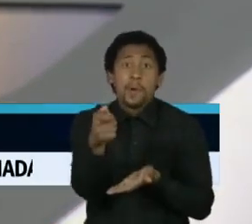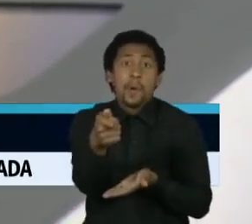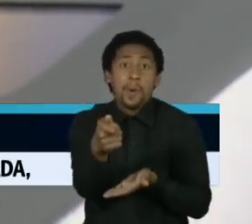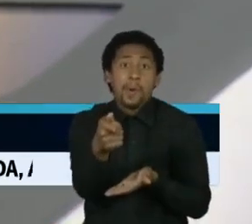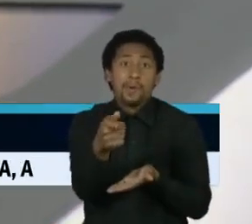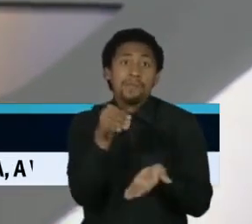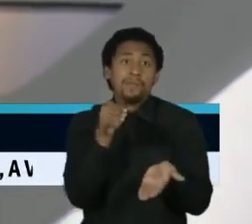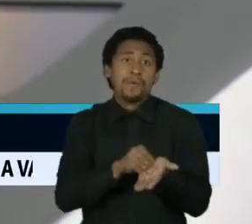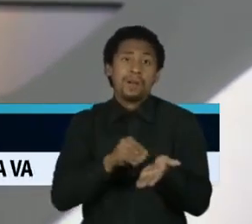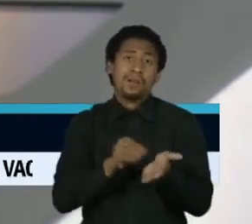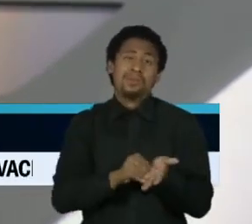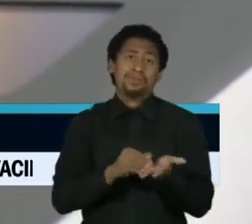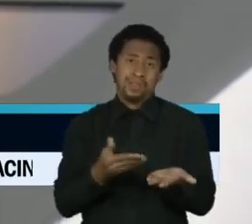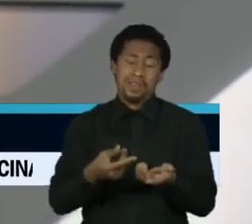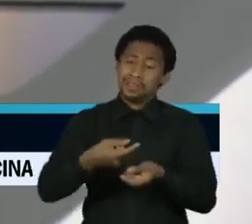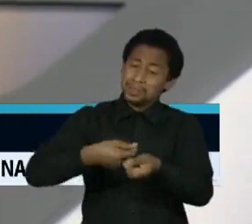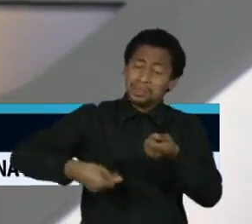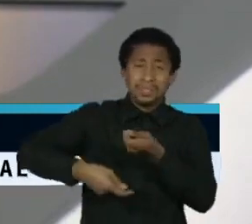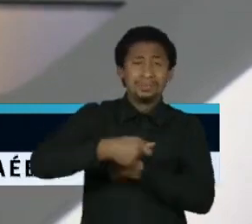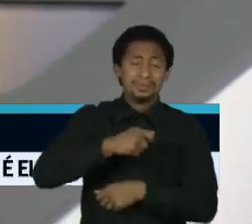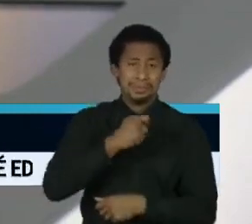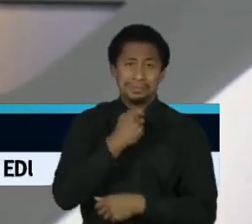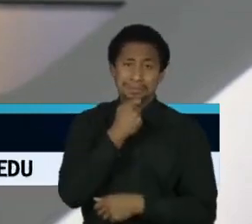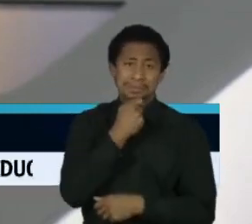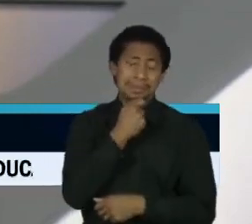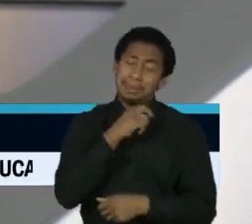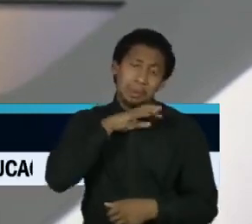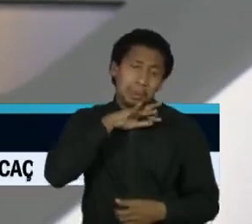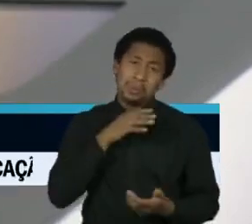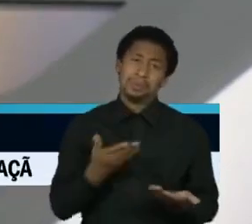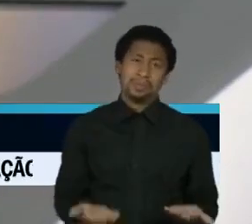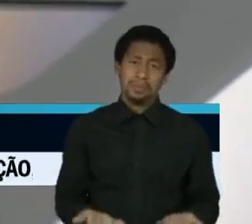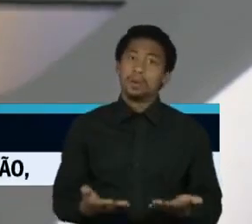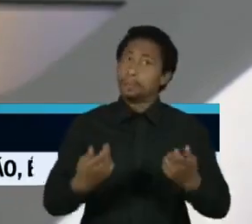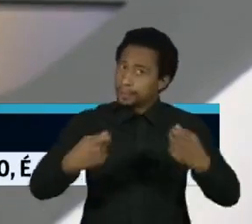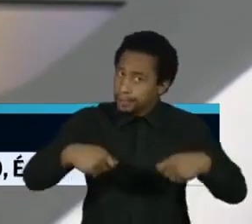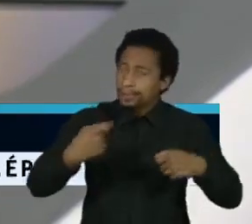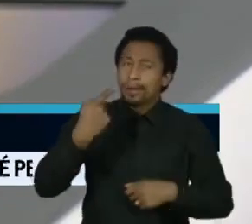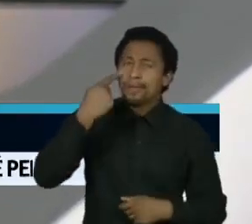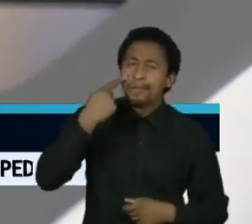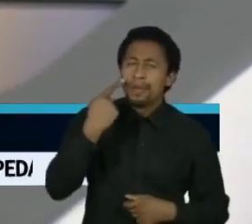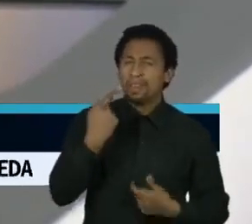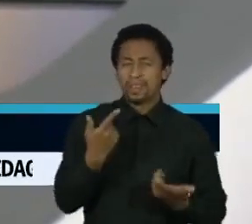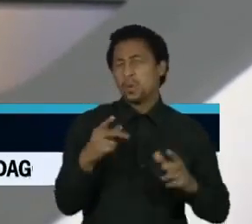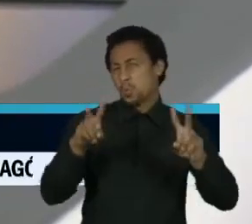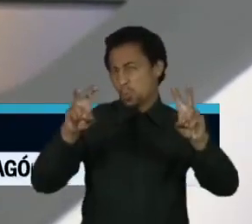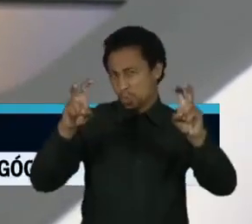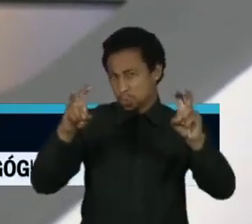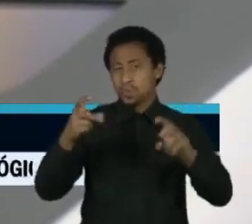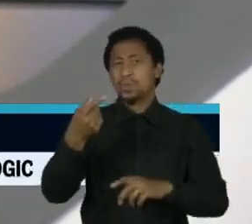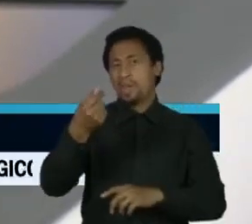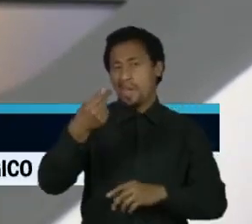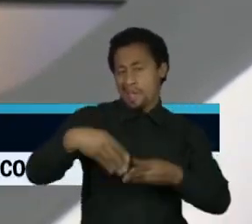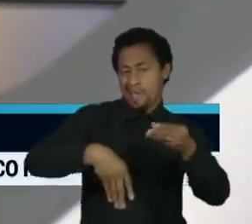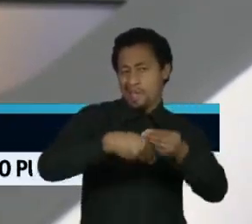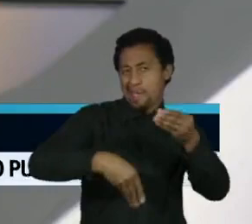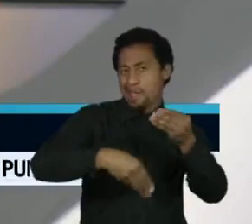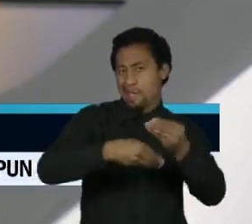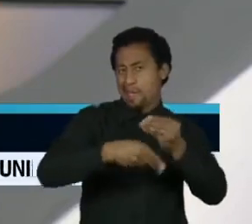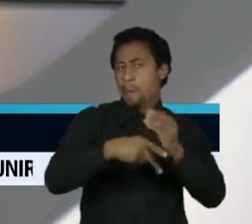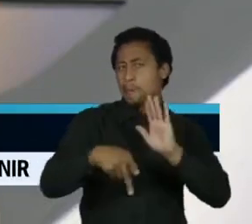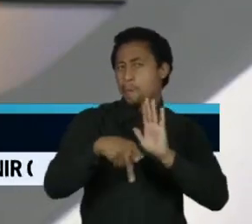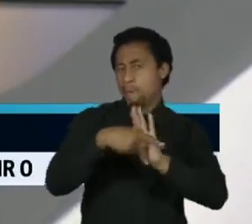estão sendo malversados. E aí a gente precisa chamar atenção para esse negócio de emendas do relator. Né? Porque a gente vai perceber que muitos desse